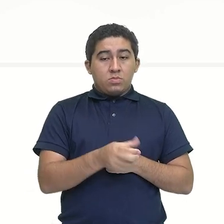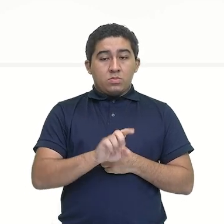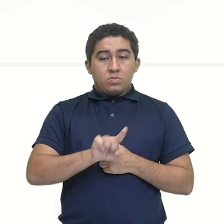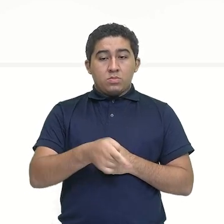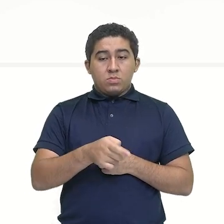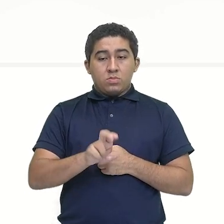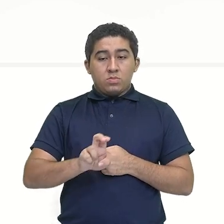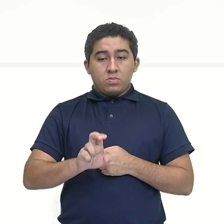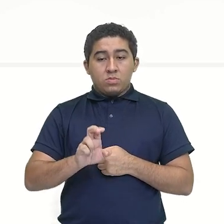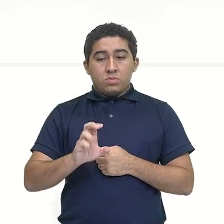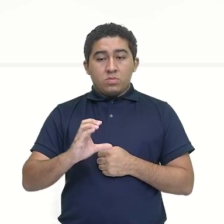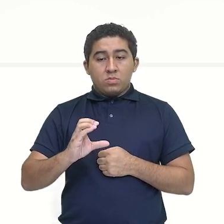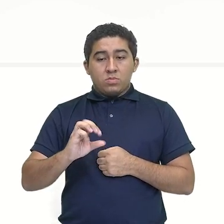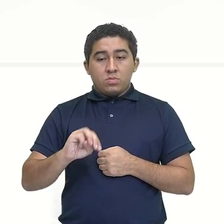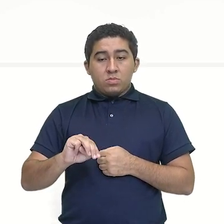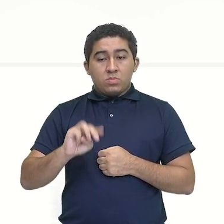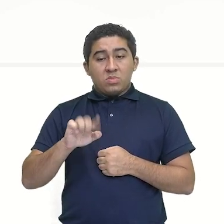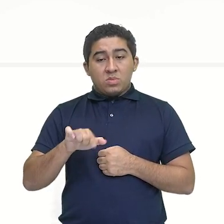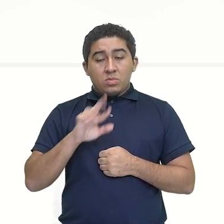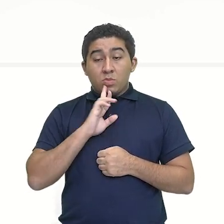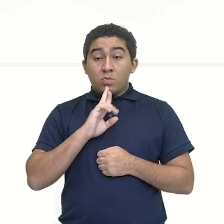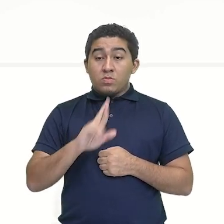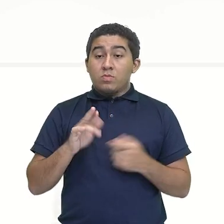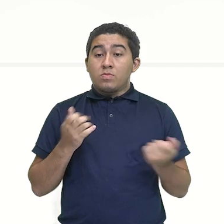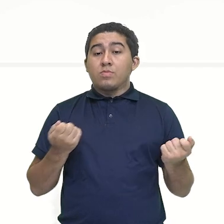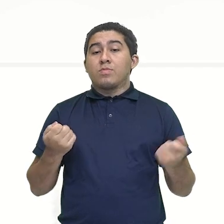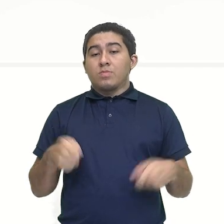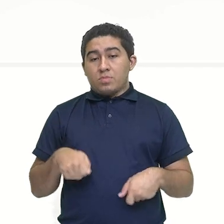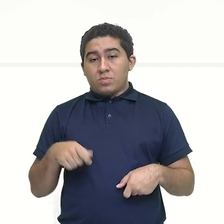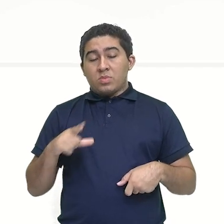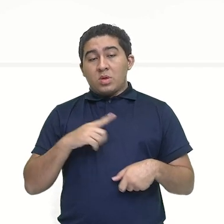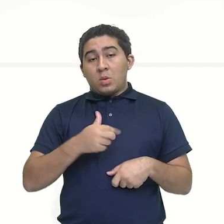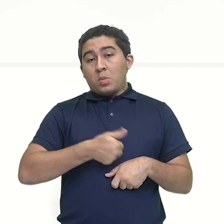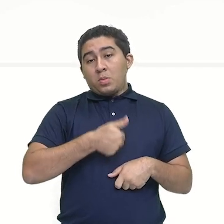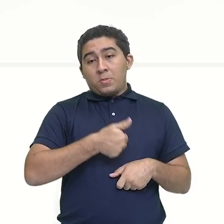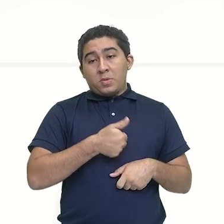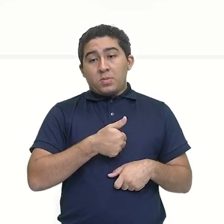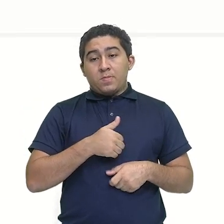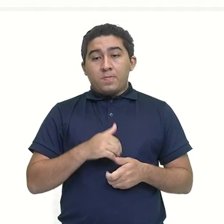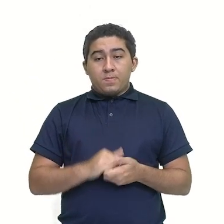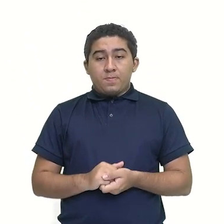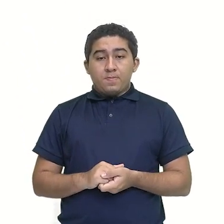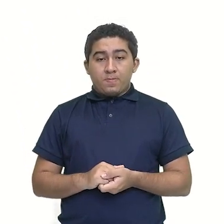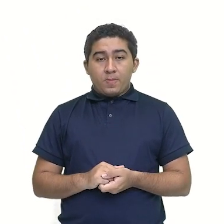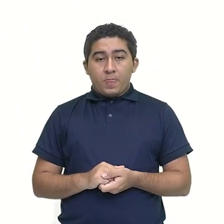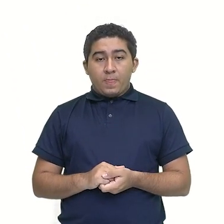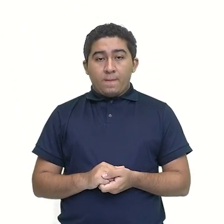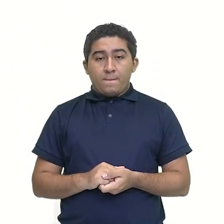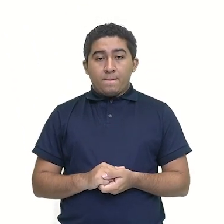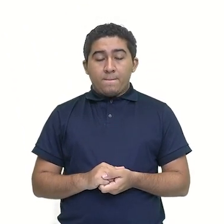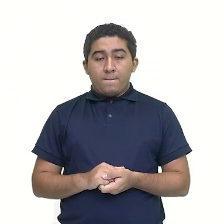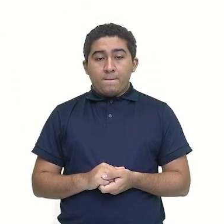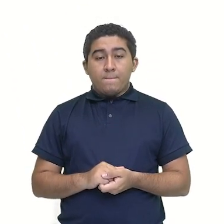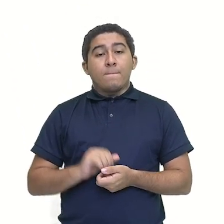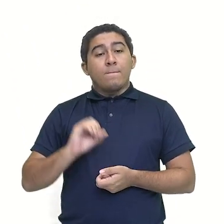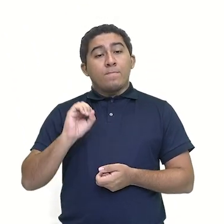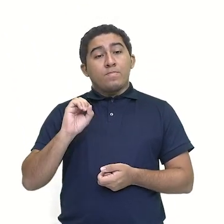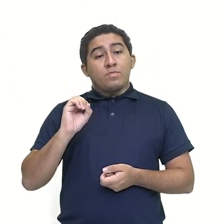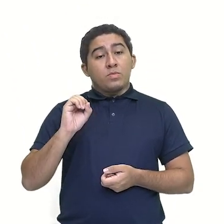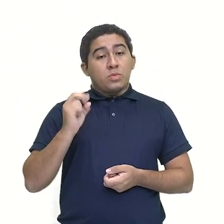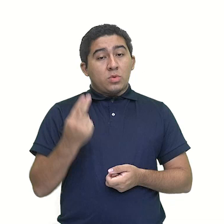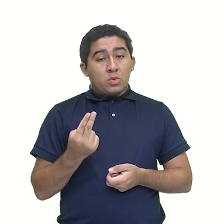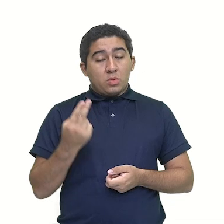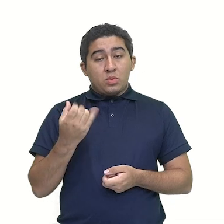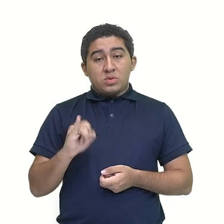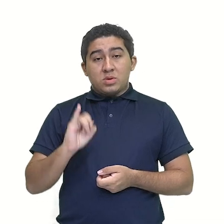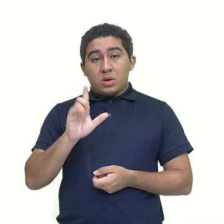6,5 centímetros. Isso aqui é uma resposta possível para esse primeiro caso, tá? Ou, se nós estivermos